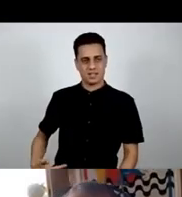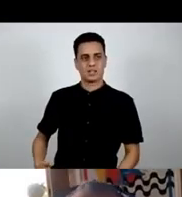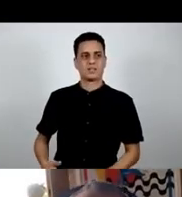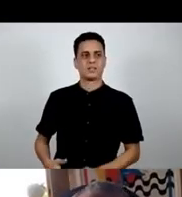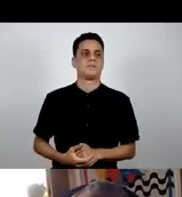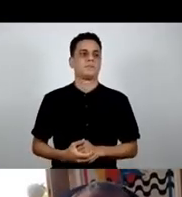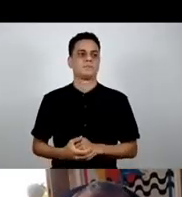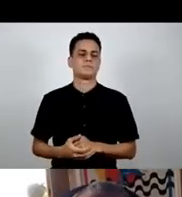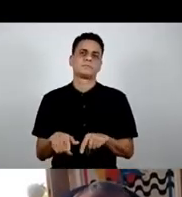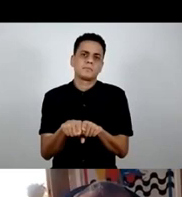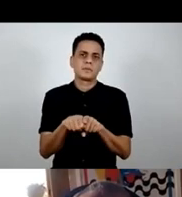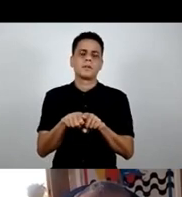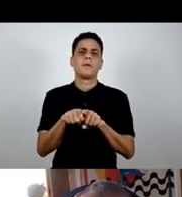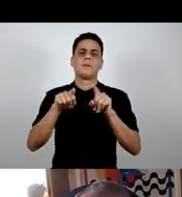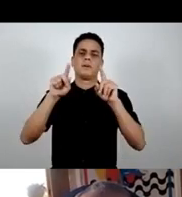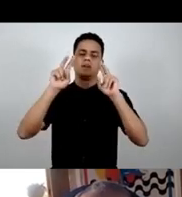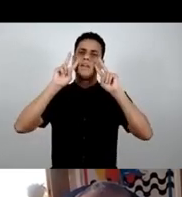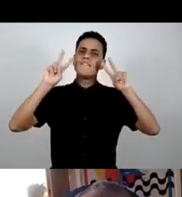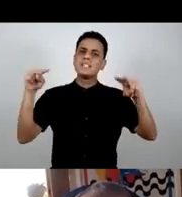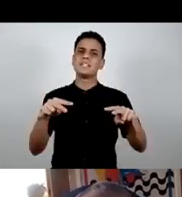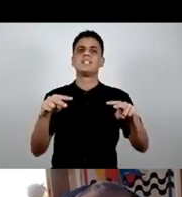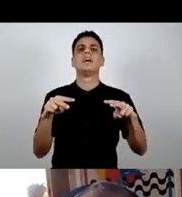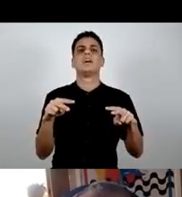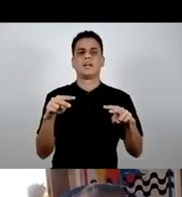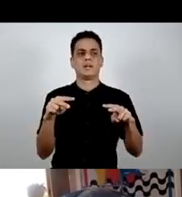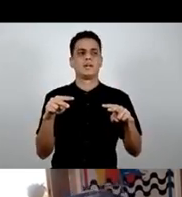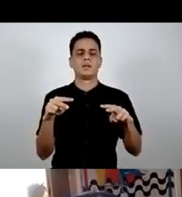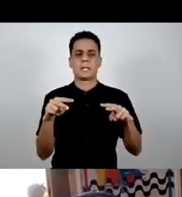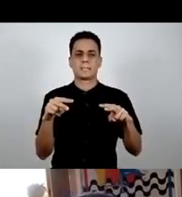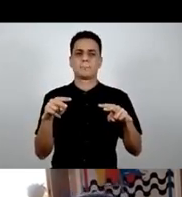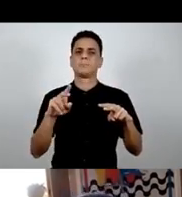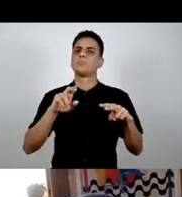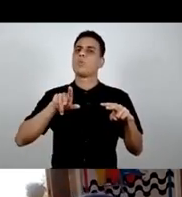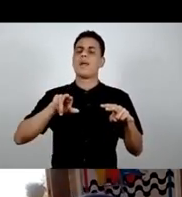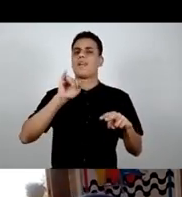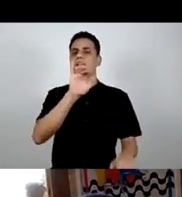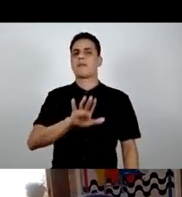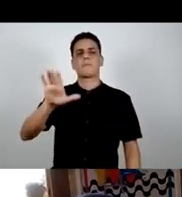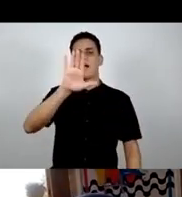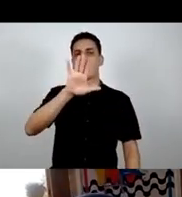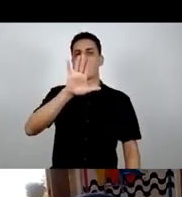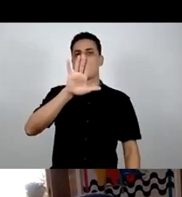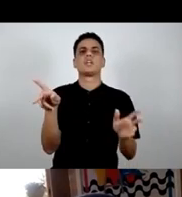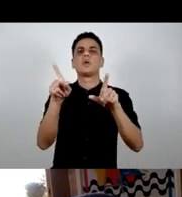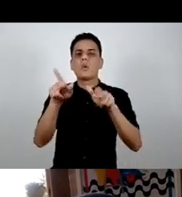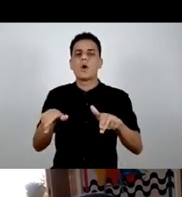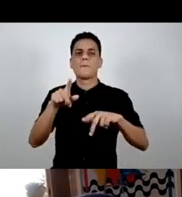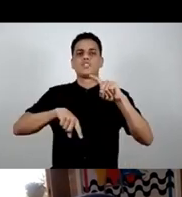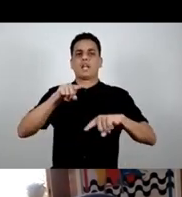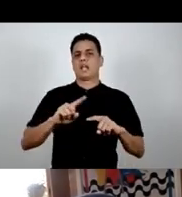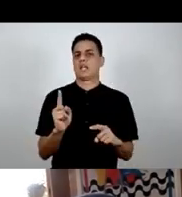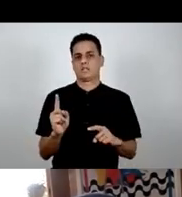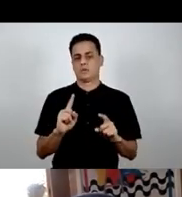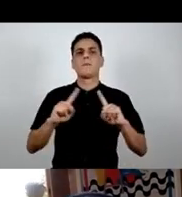quando falamos de imagem, eu acho muito importante, como diz, não falar de imagem como um objeto, mas como uma relação. Então, que talvez